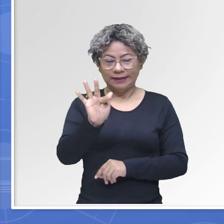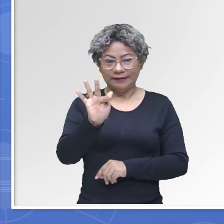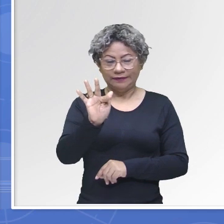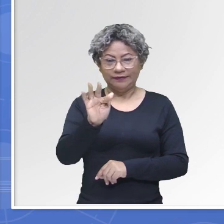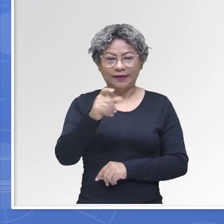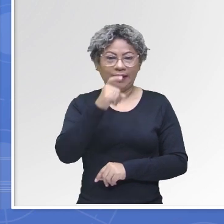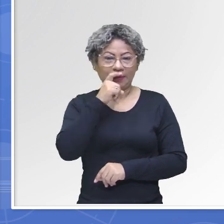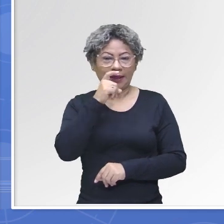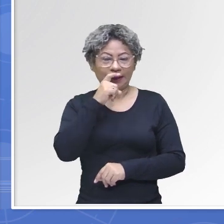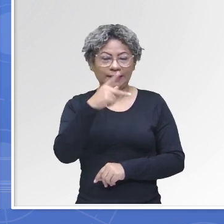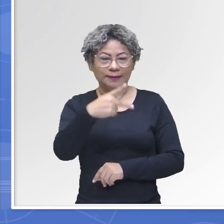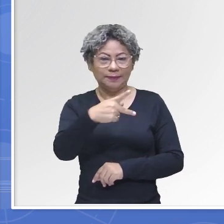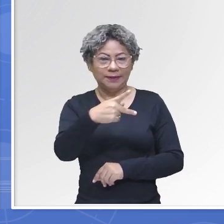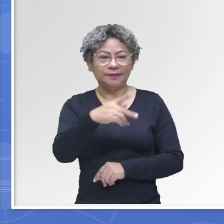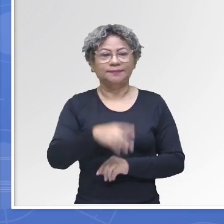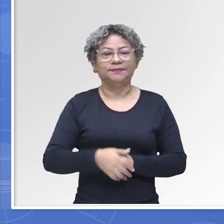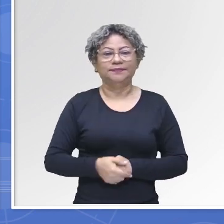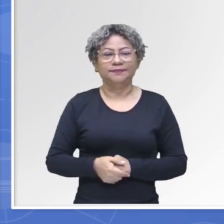pai